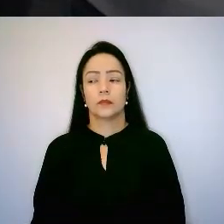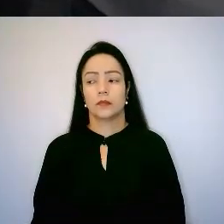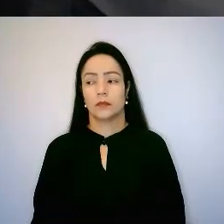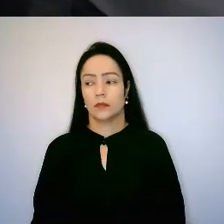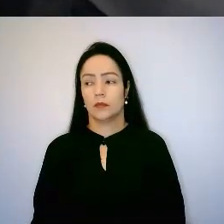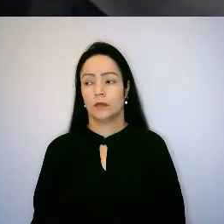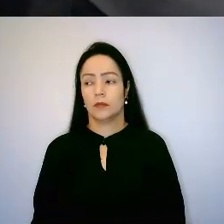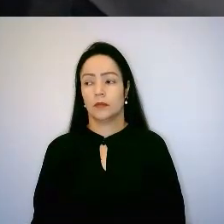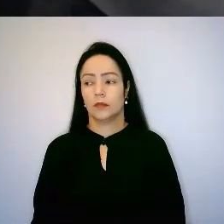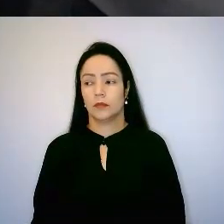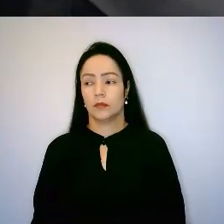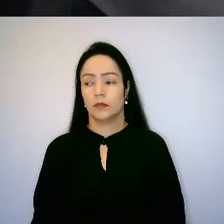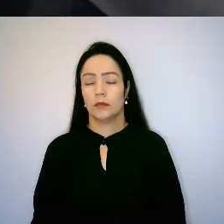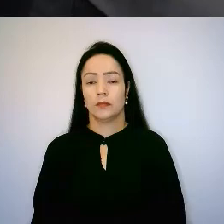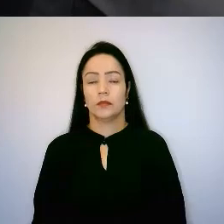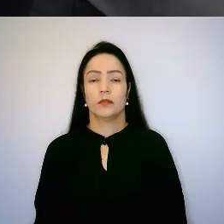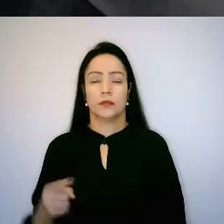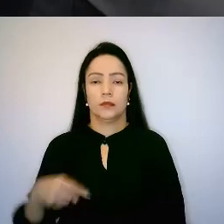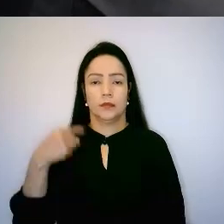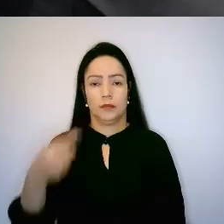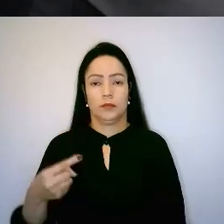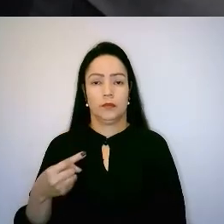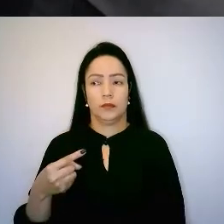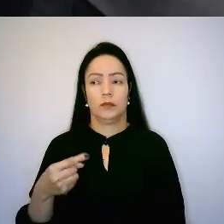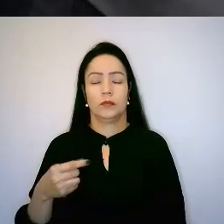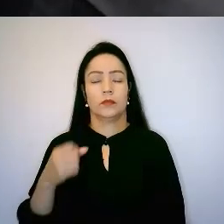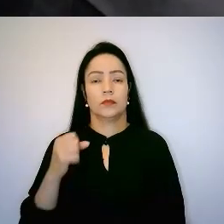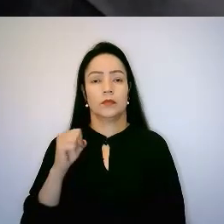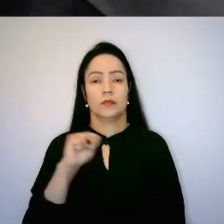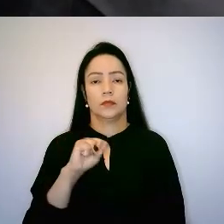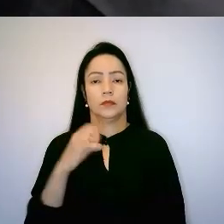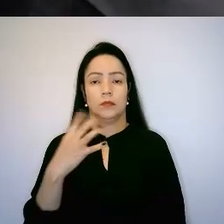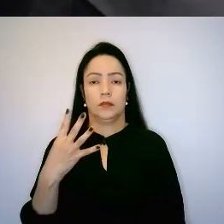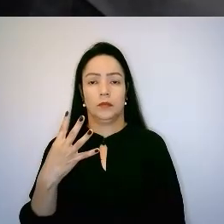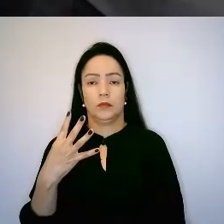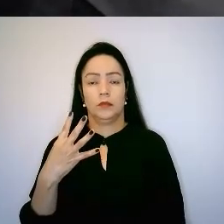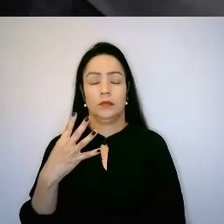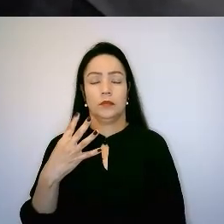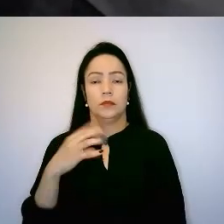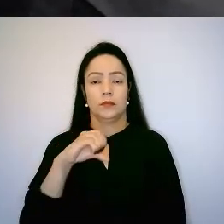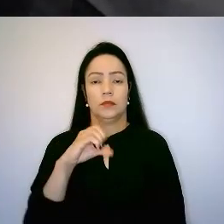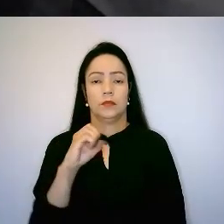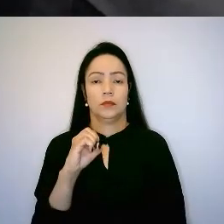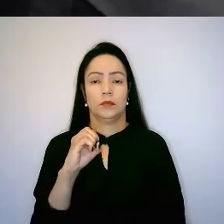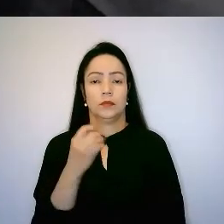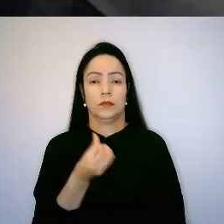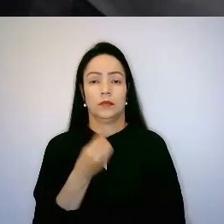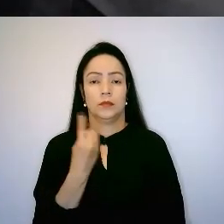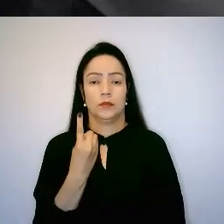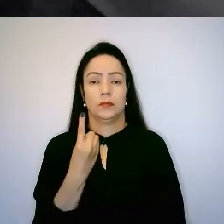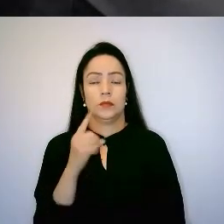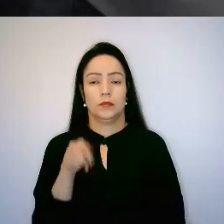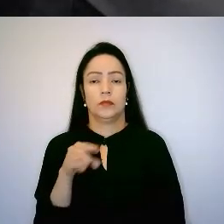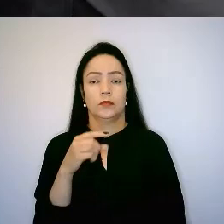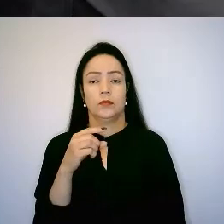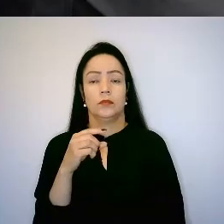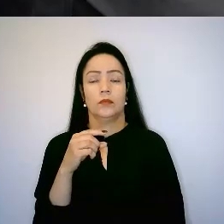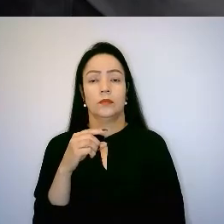na sequência a percaminal número 849061 de 59 ano 2021